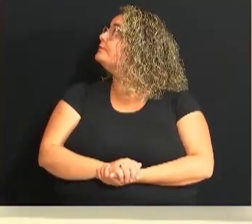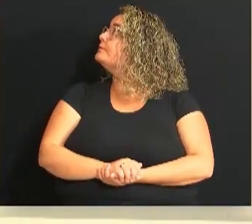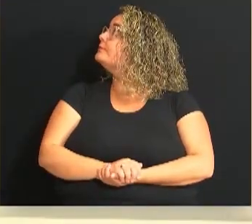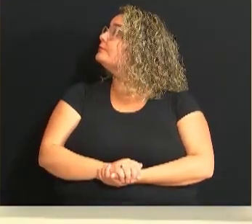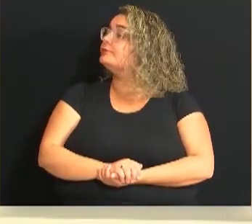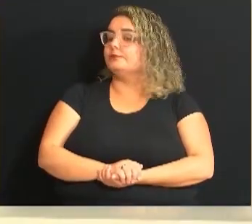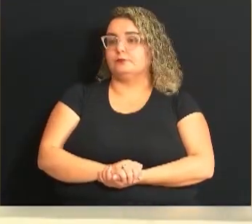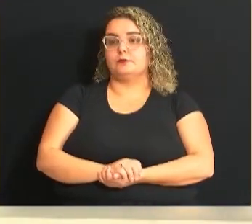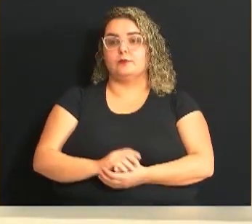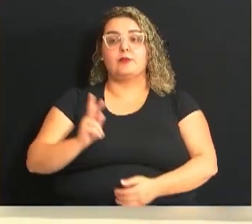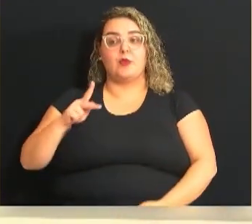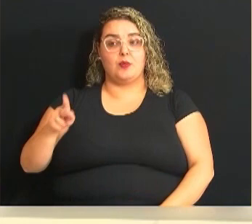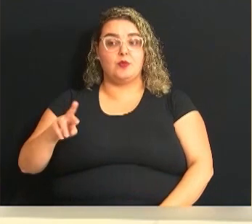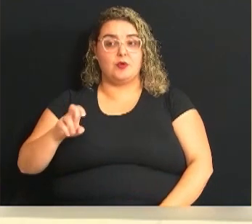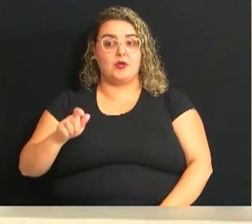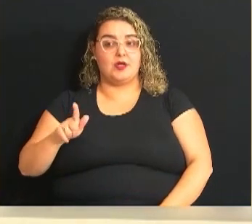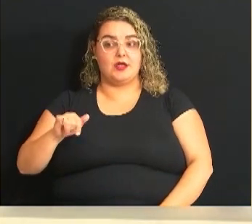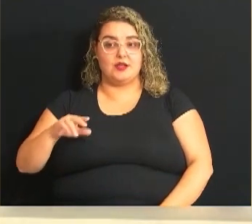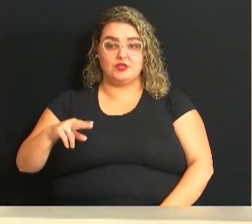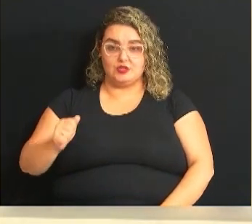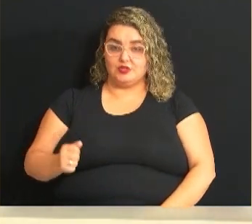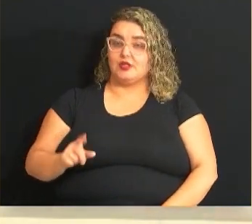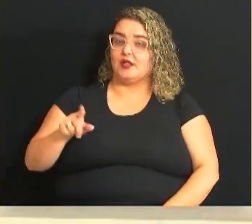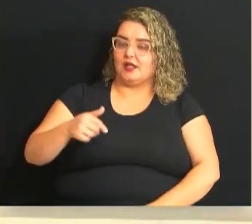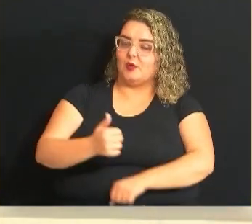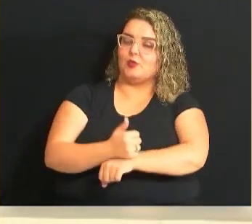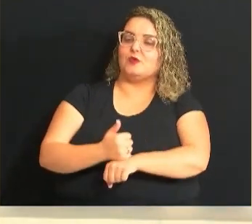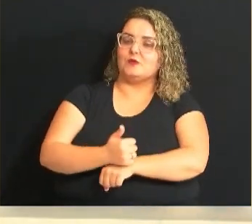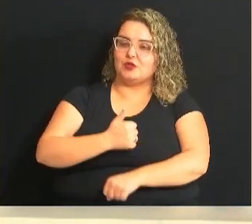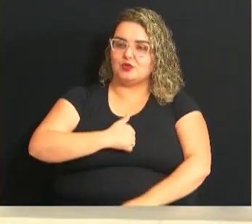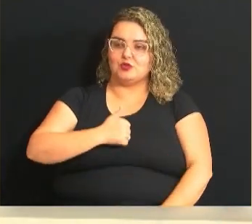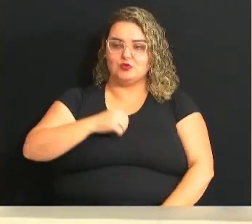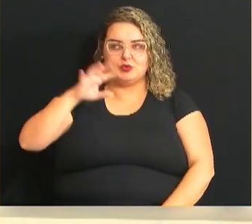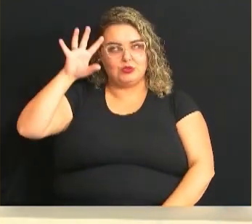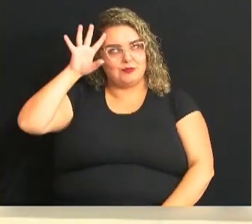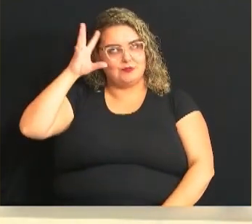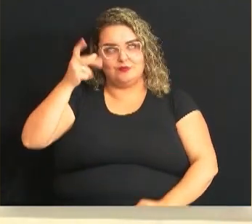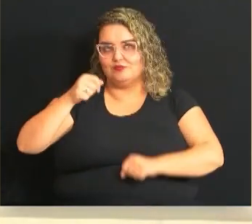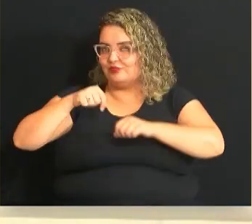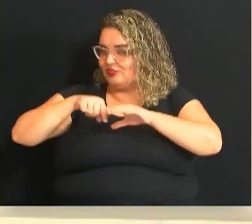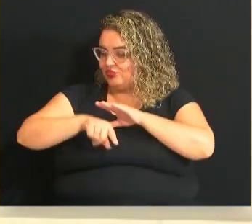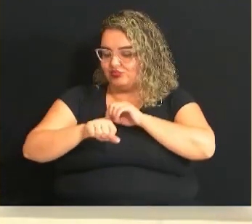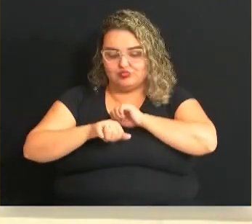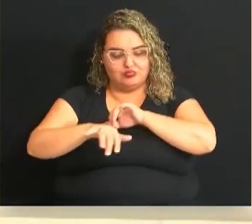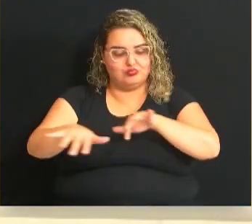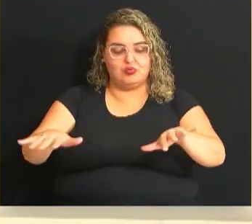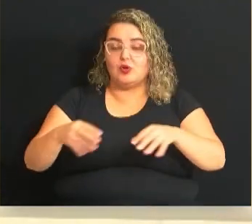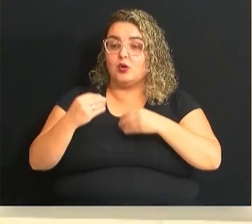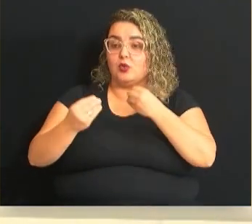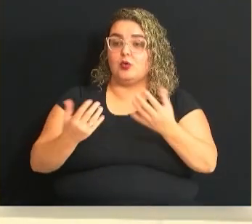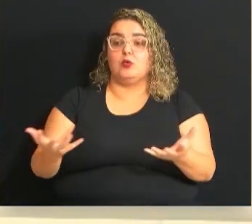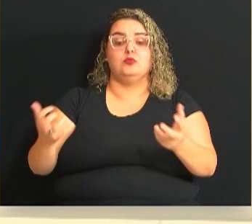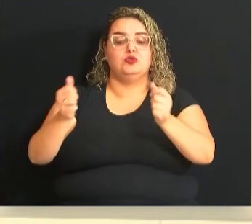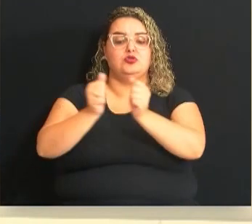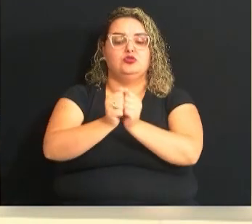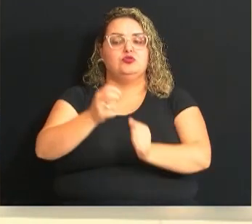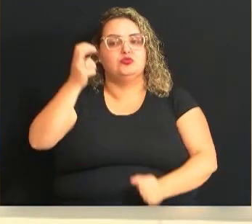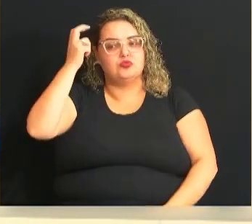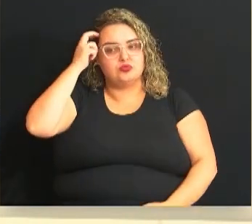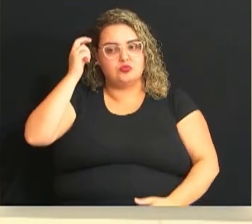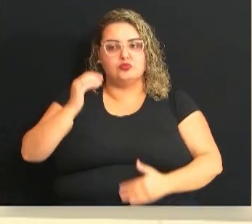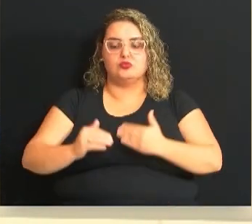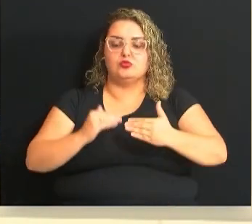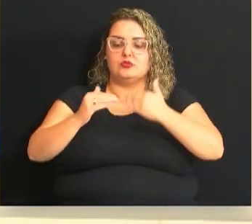Professora Regina, antropóloga, tem um conhecimento vasto aí sobre como você integra a cultura com o desenvolvimento